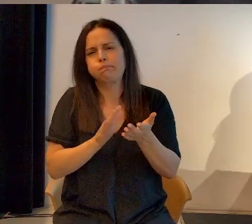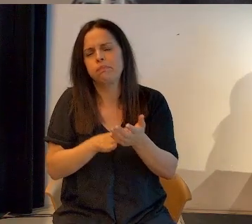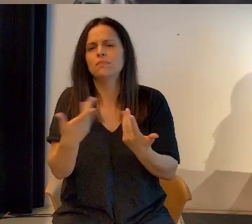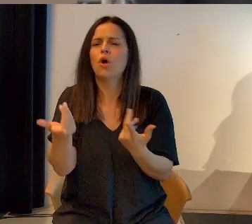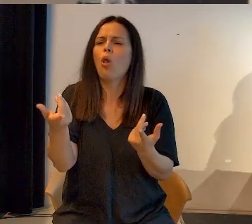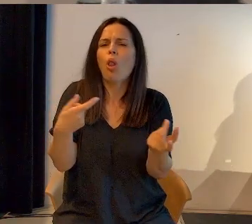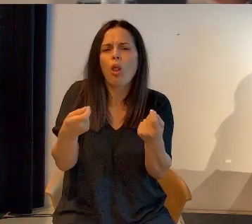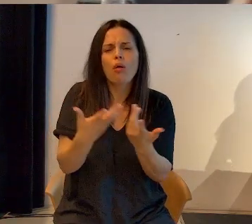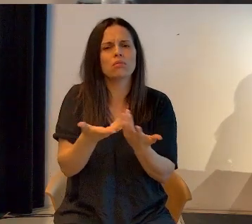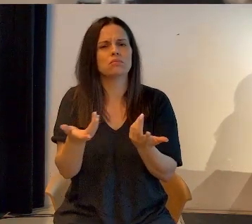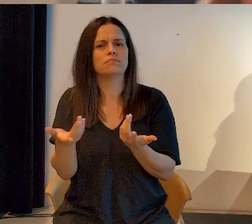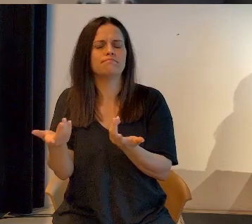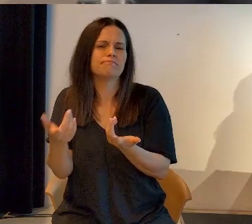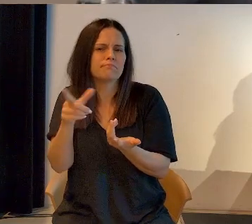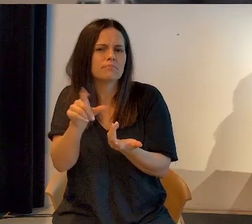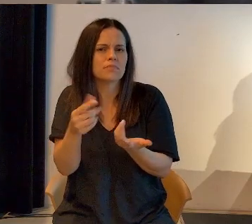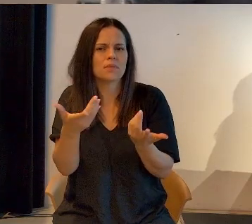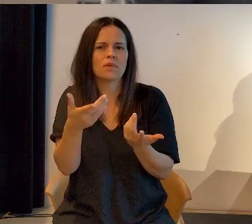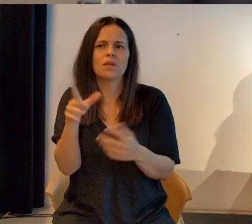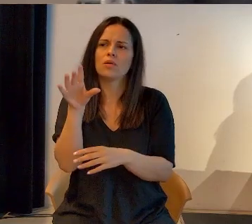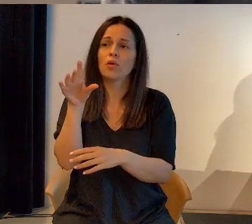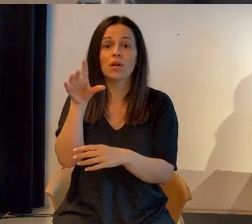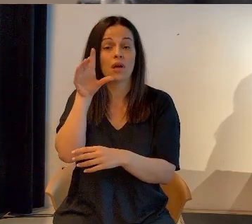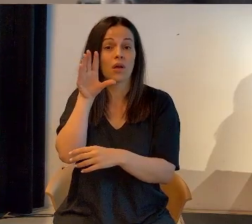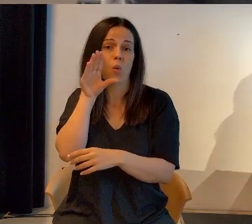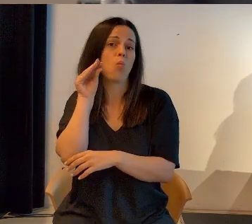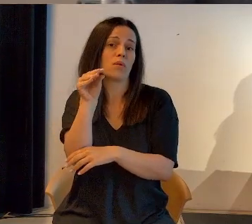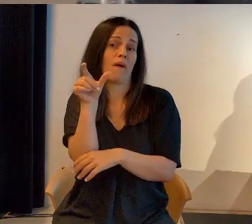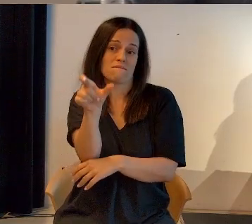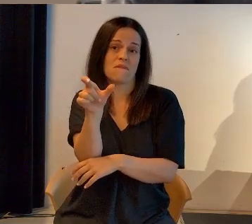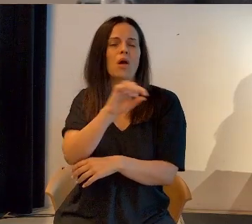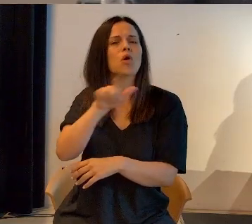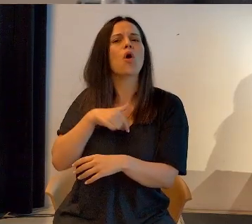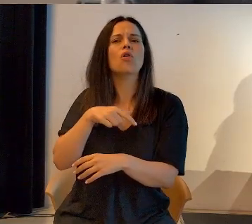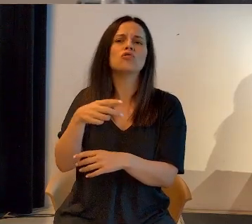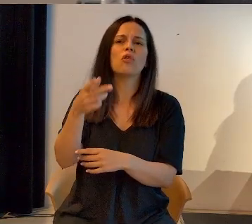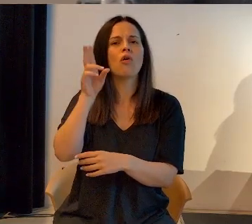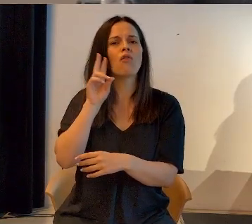e no levantamento dos multibancos. Nós conseguimos chegar a esses valores.